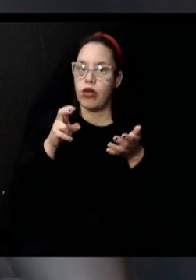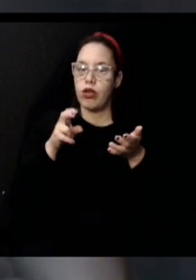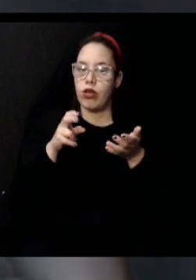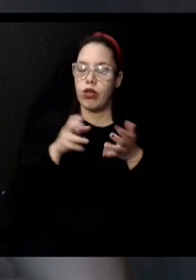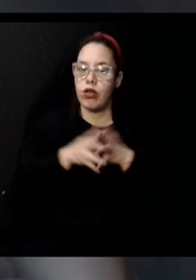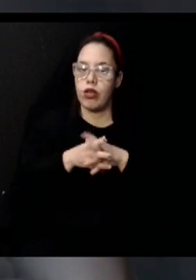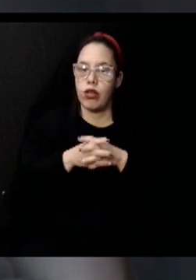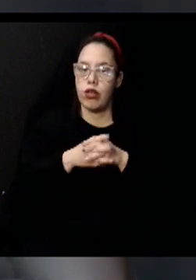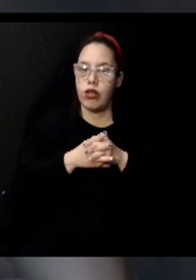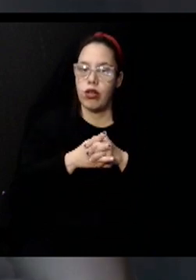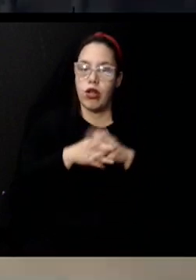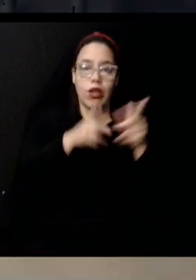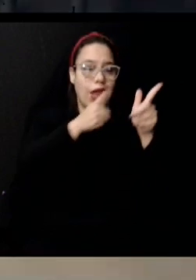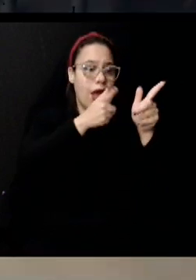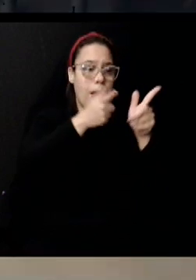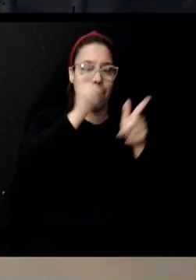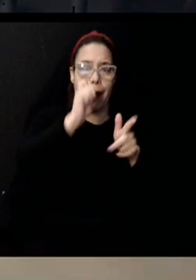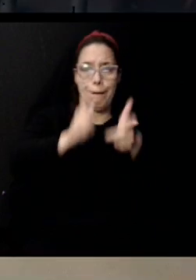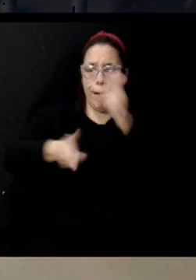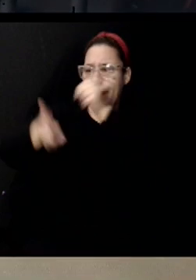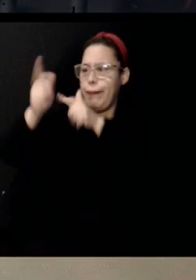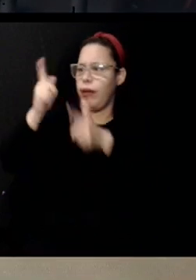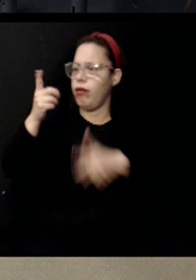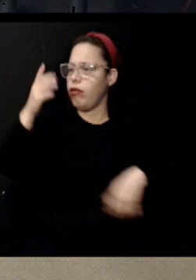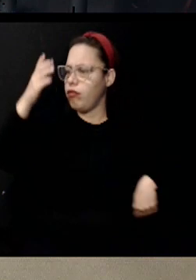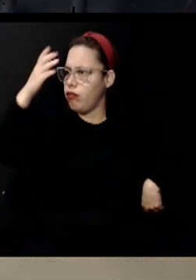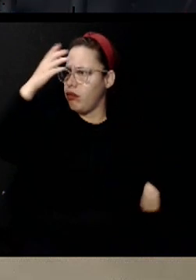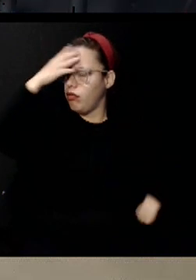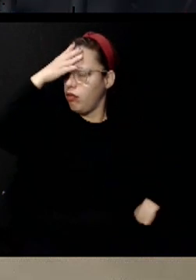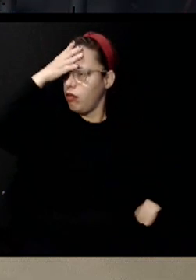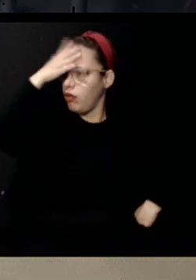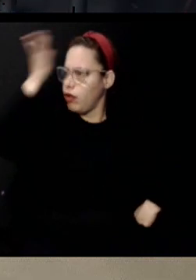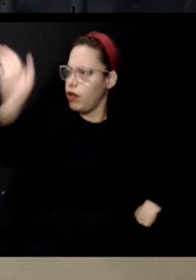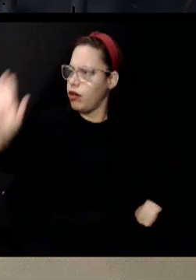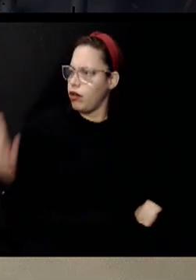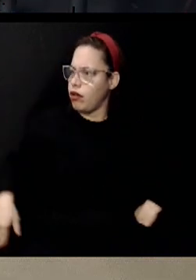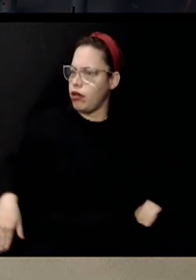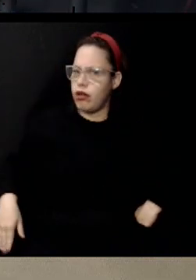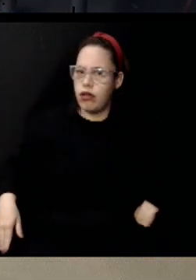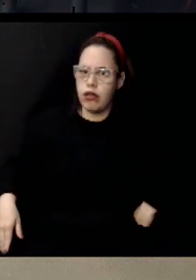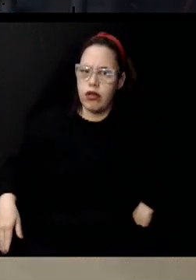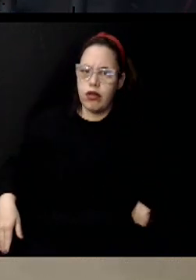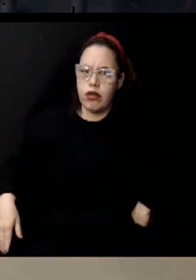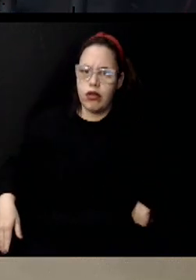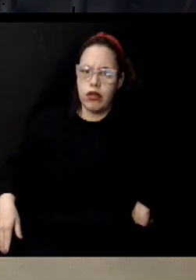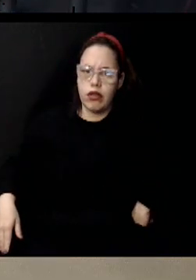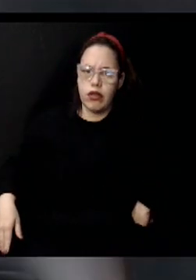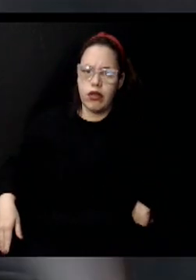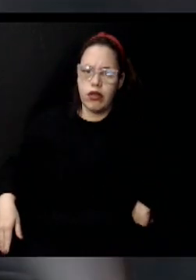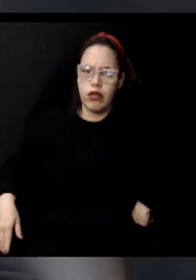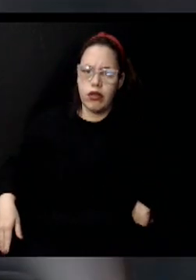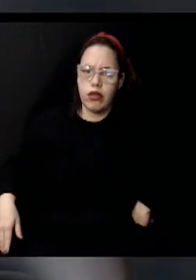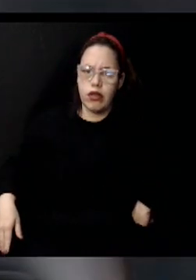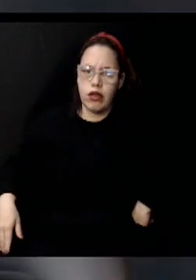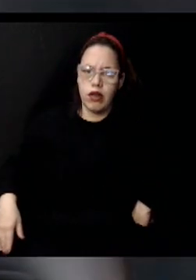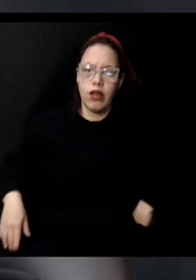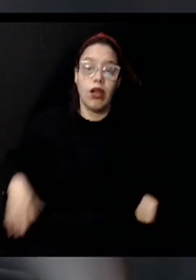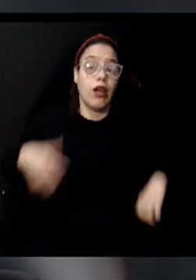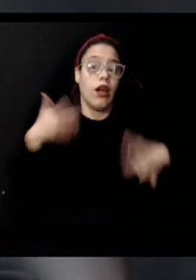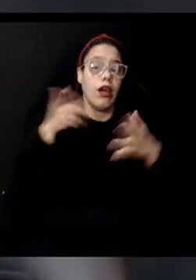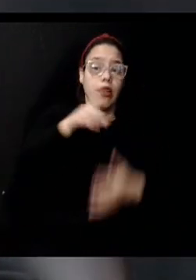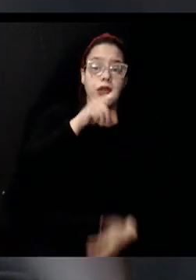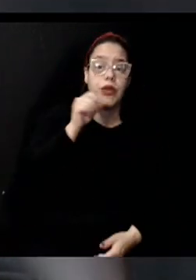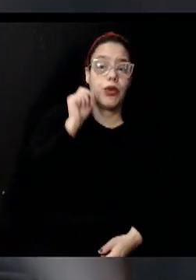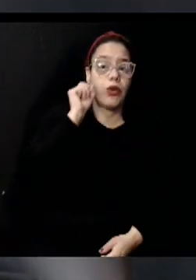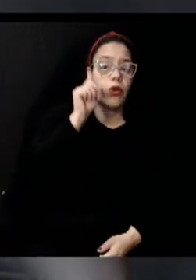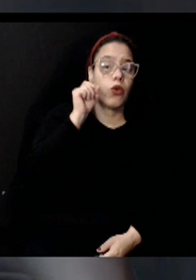dando tiro, você Tá Olha acredita? vendo? isso, né. Então, Olha só. São as são escolhas, é a as questão de escolha. escolhas, O são que que você vai escolher por que que